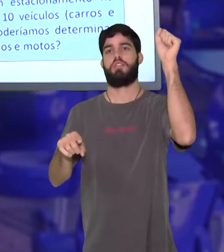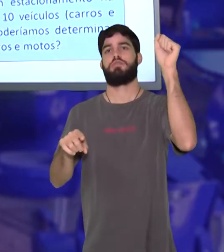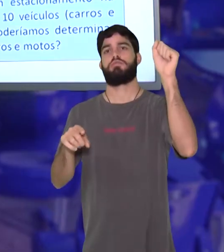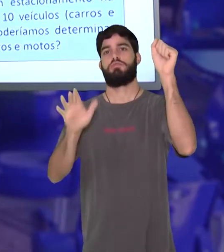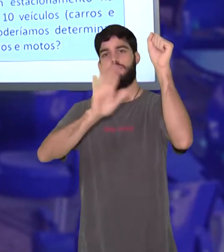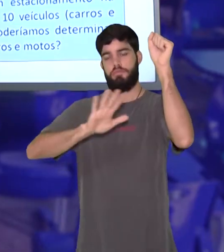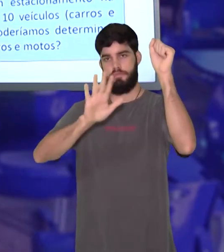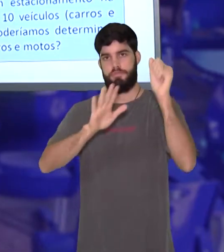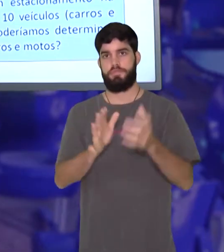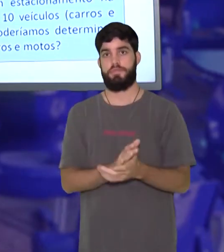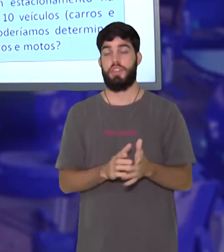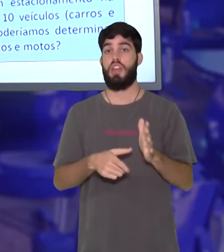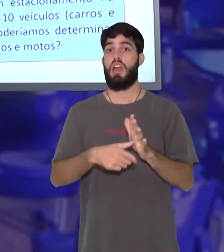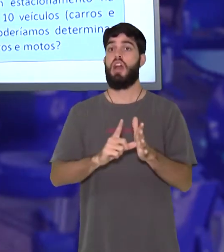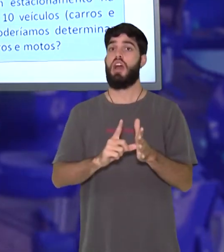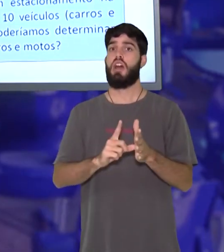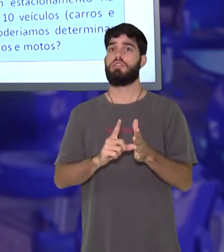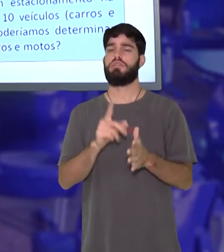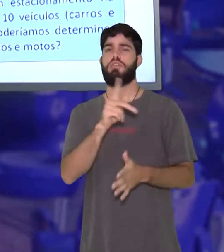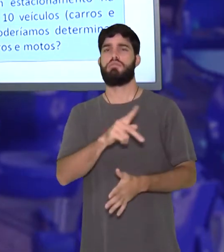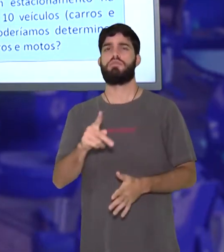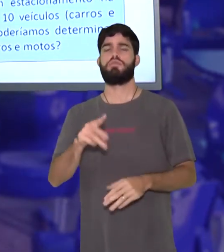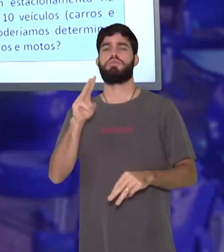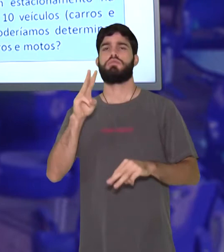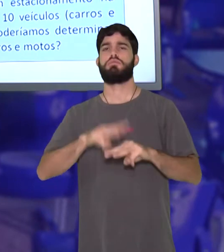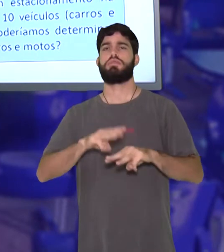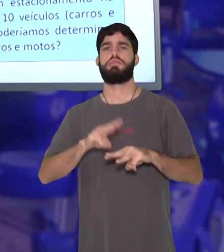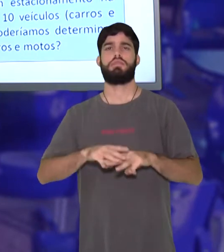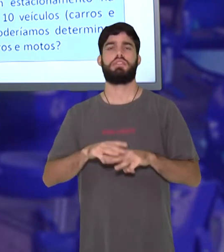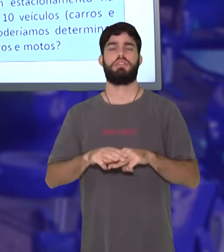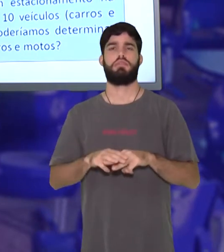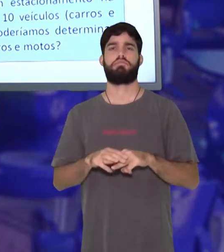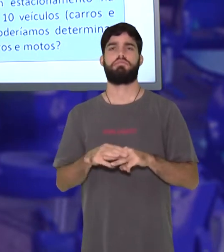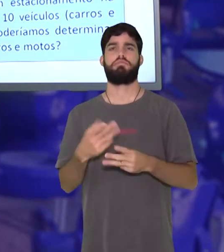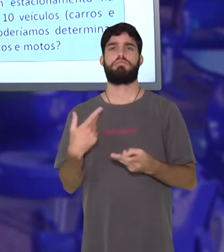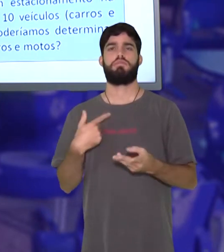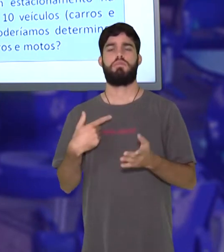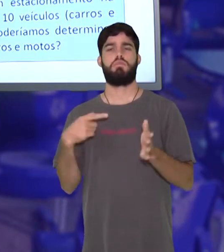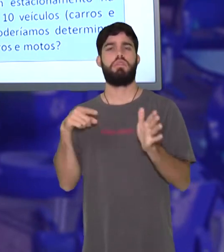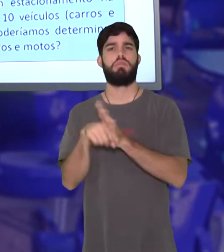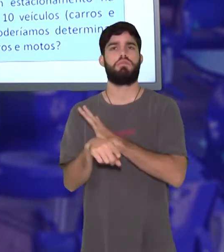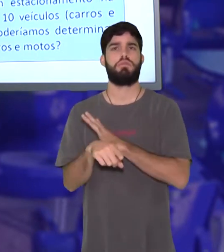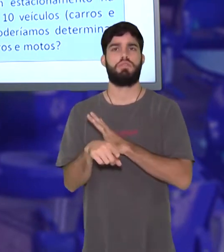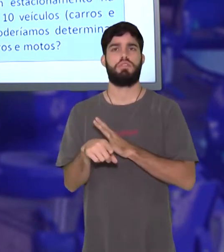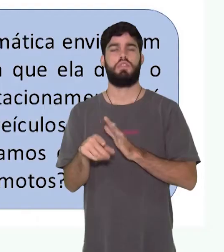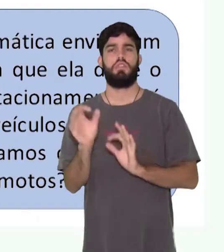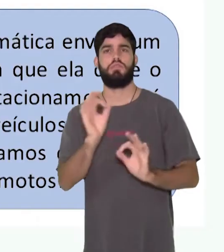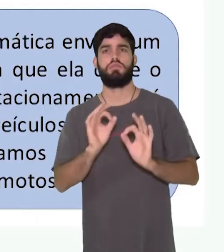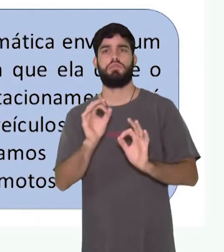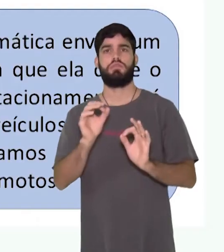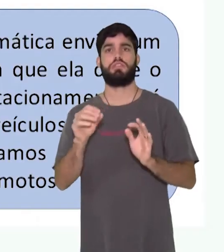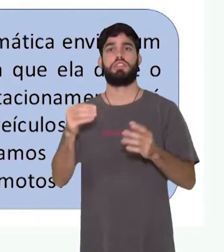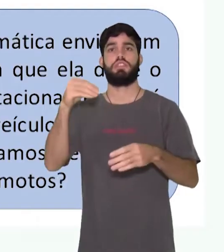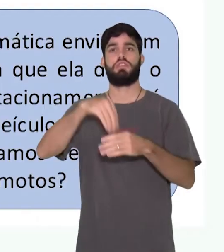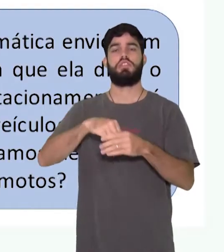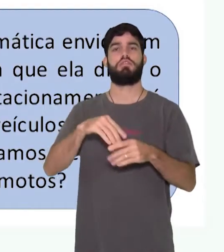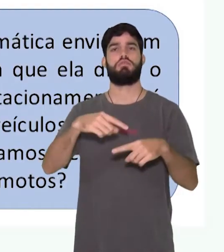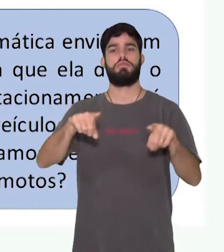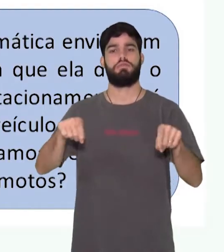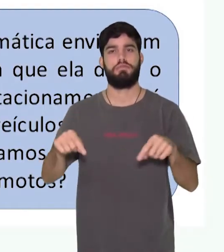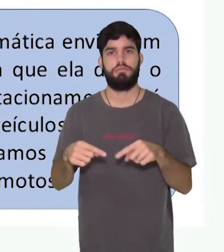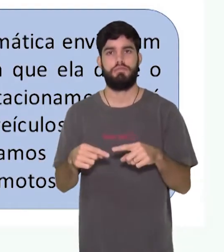antes de tudo a professora de matemática trouxe um seguinte problema para ser resolvido em sala